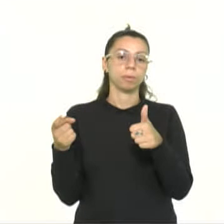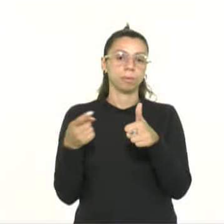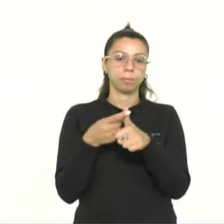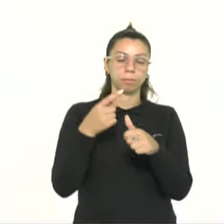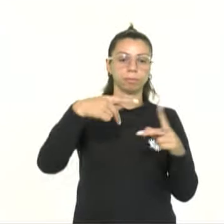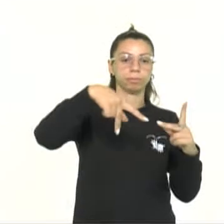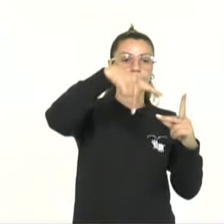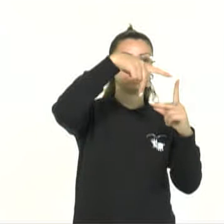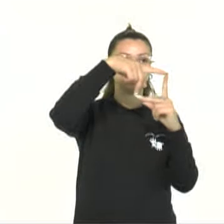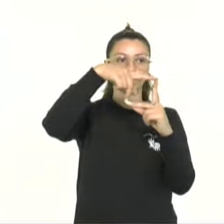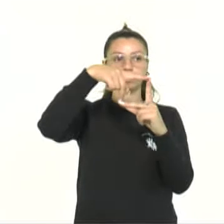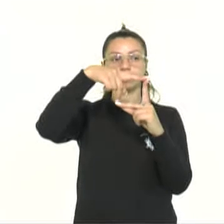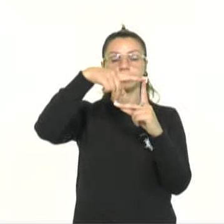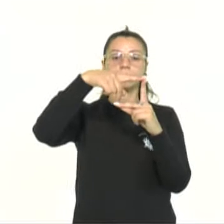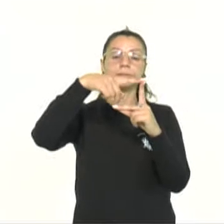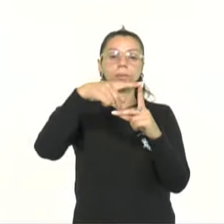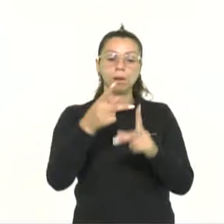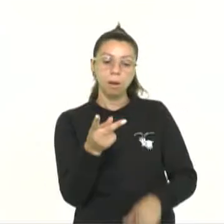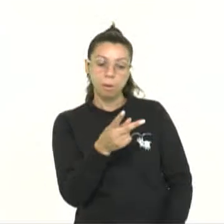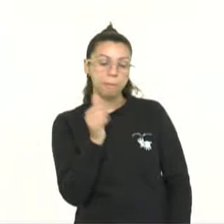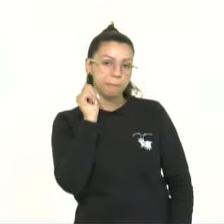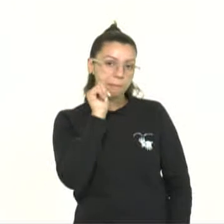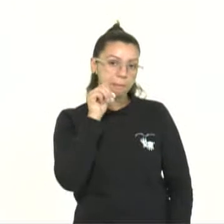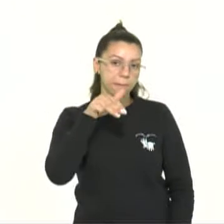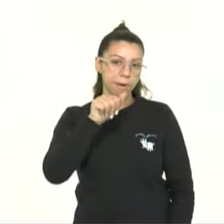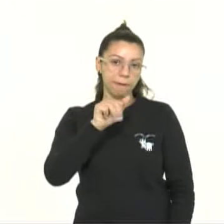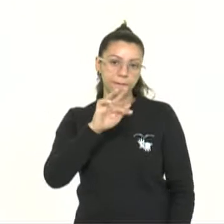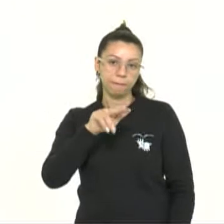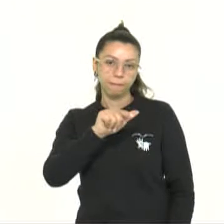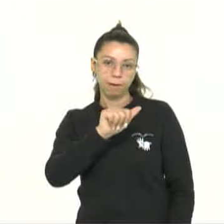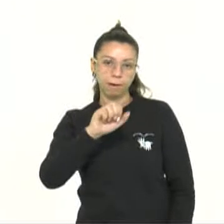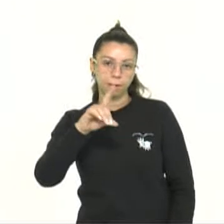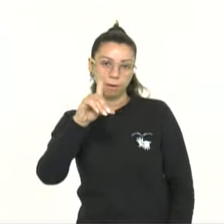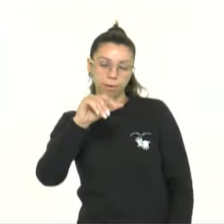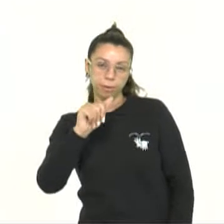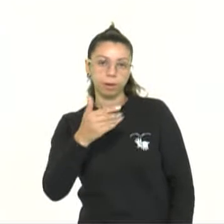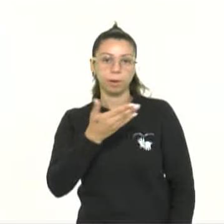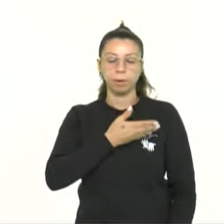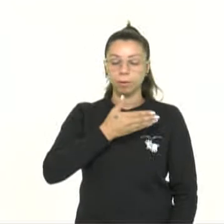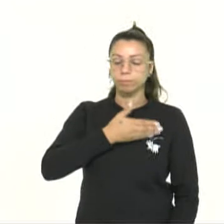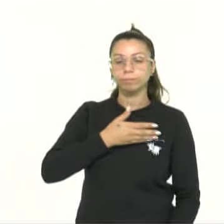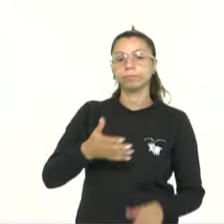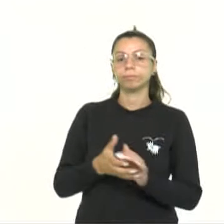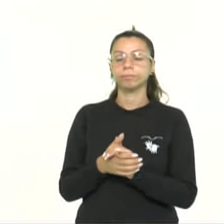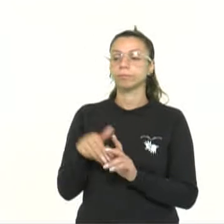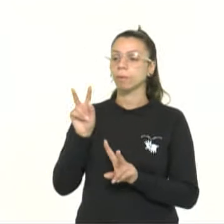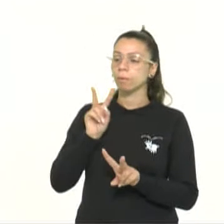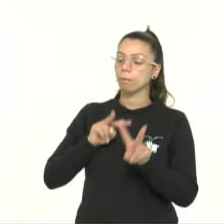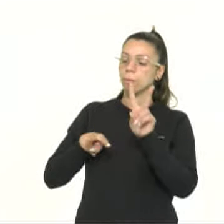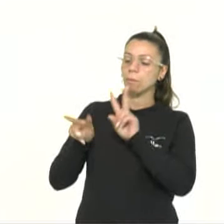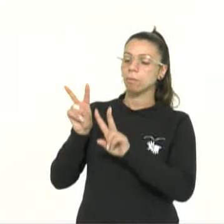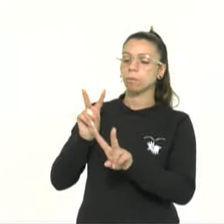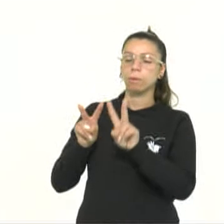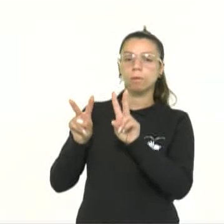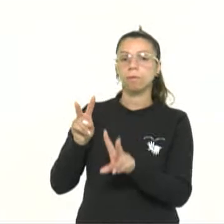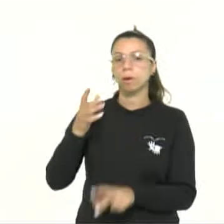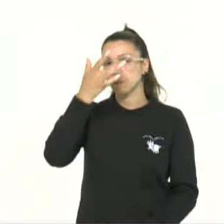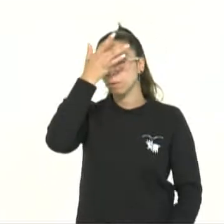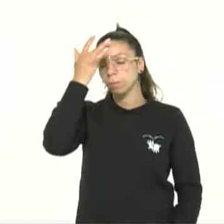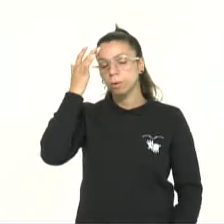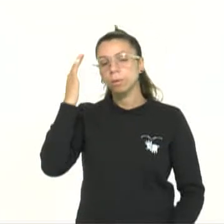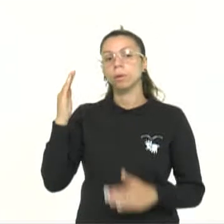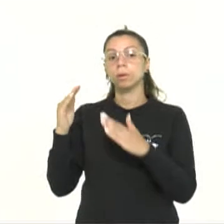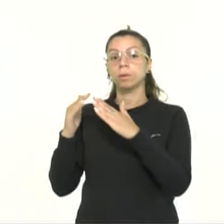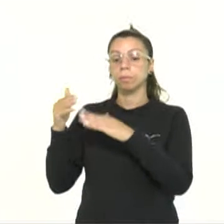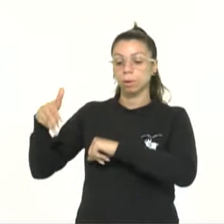Mafalda e a sua amiguinha Susanita observando um morador de rua. E aqui, a partir do